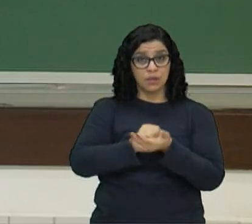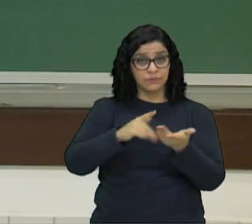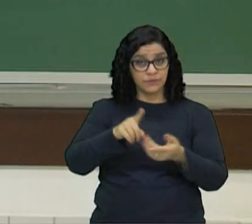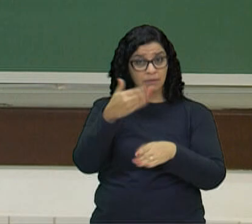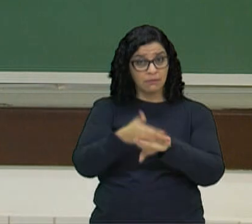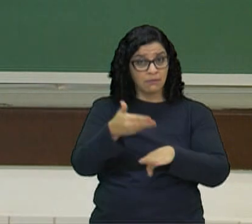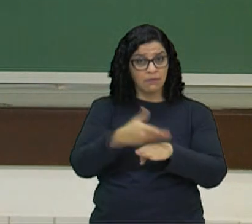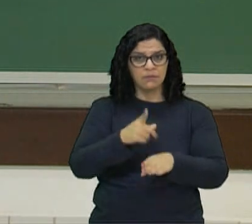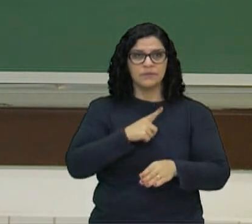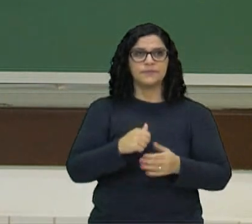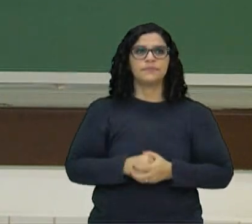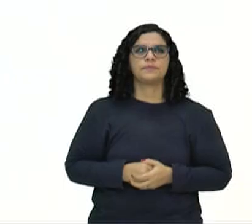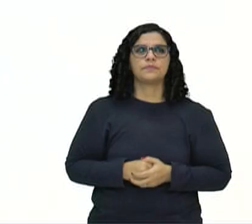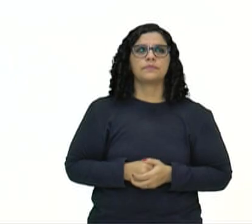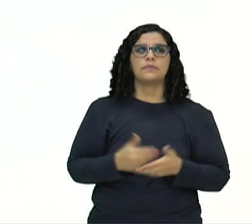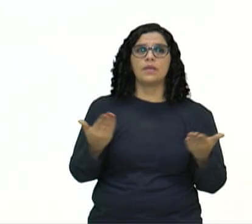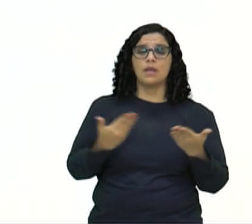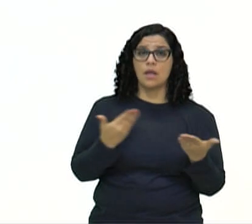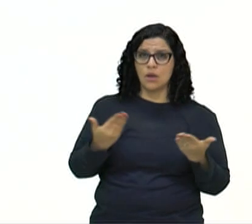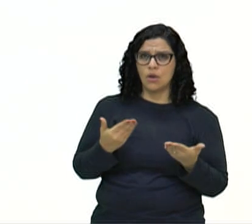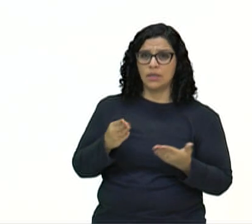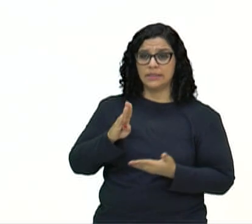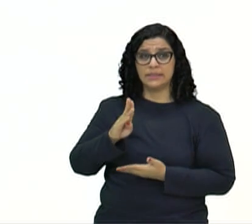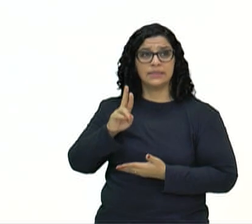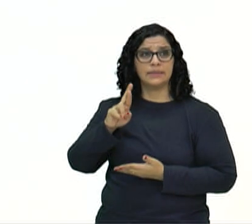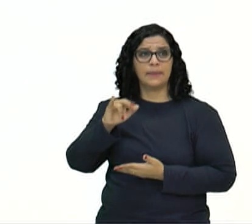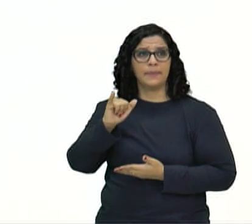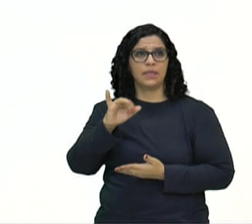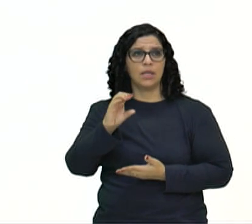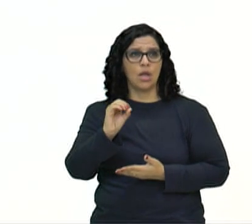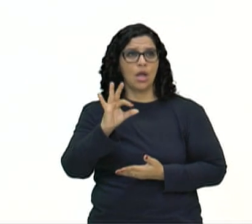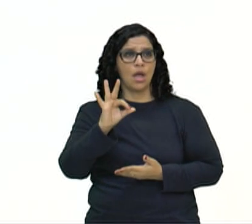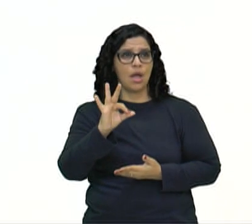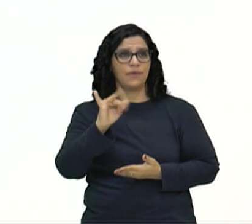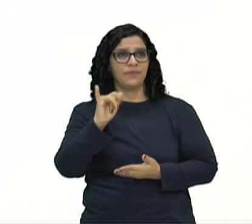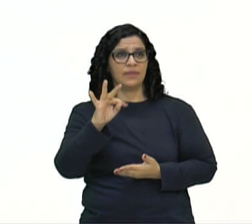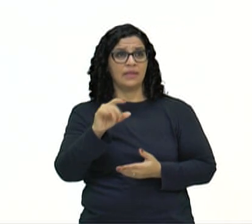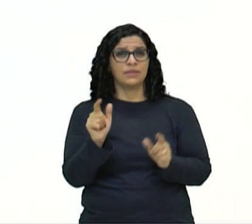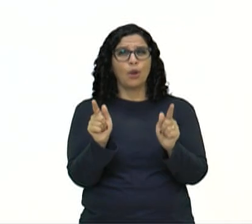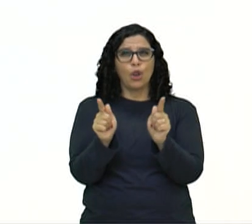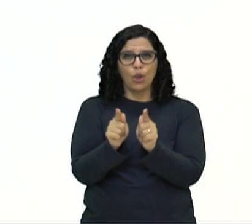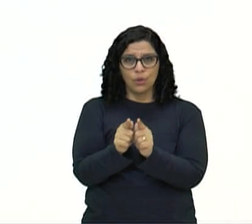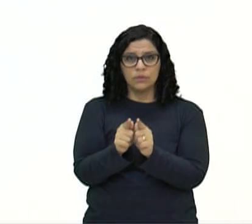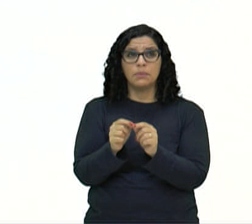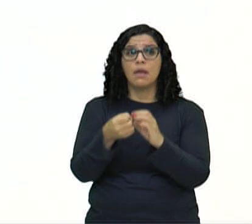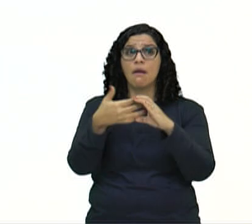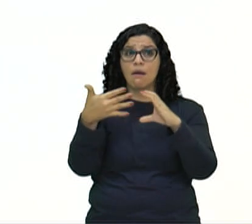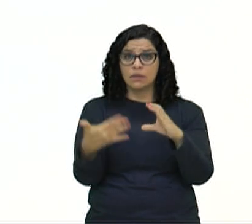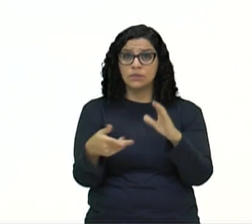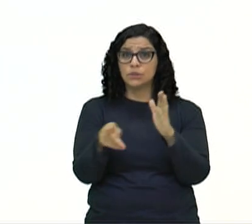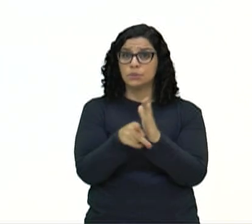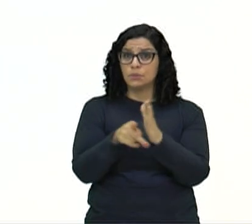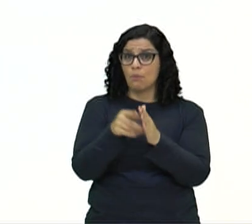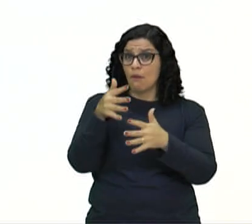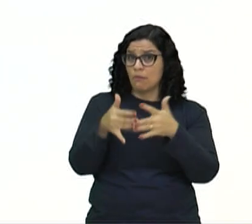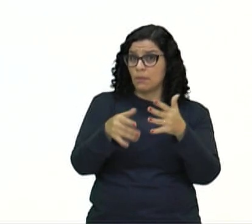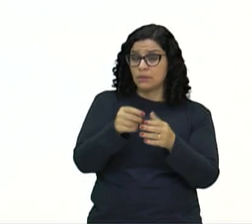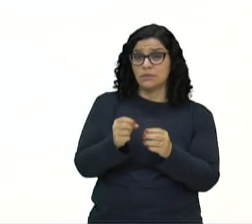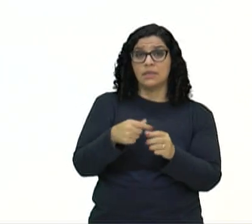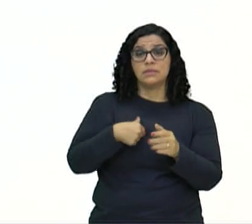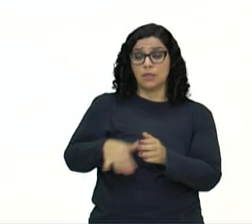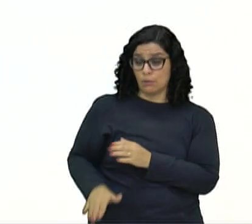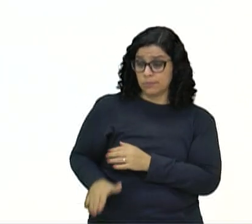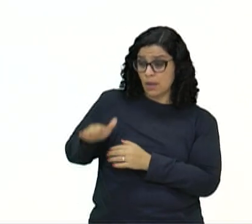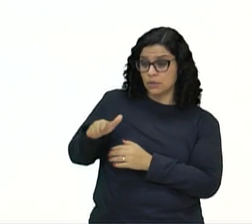para você treinar. As briófitas são plantas que possuem pequeno porte. A característica que impede que essas plantas